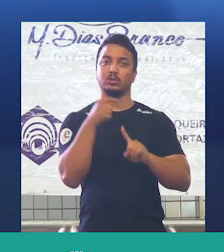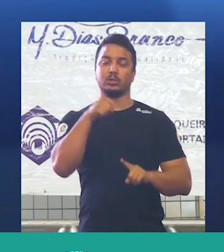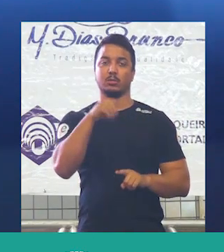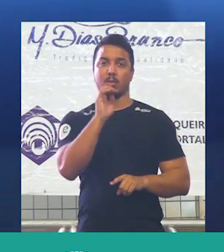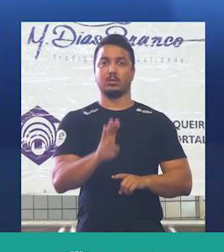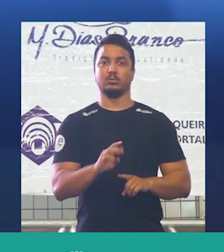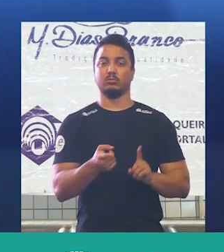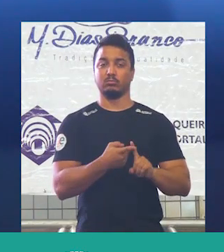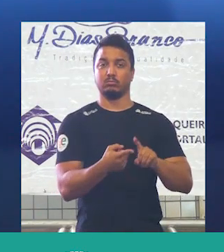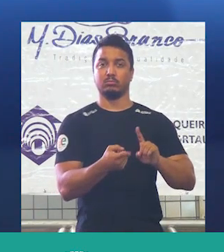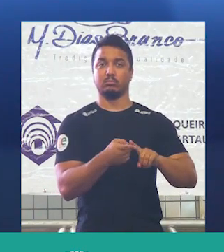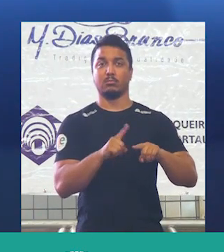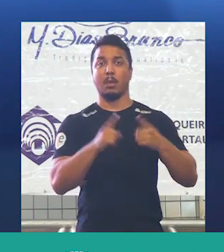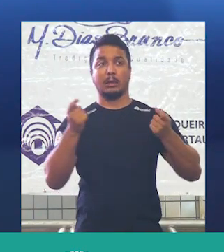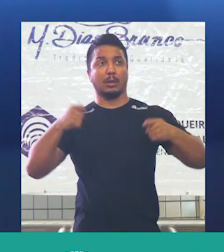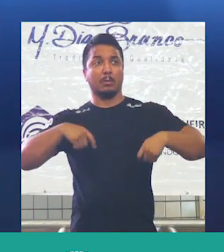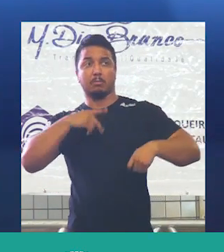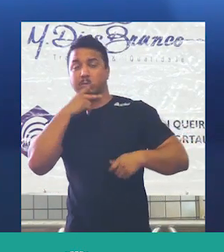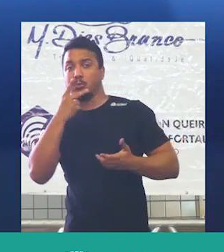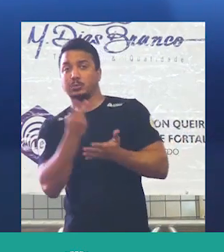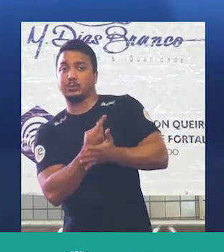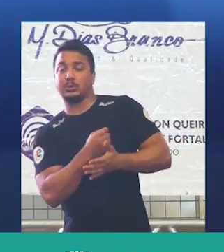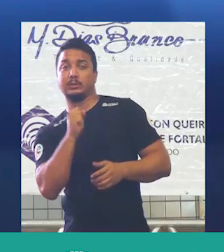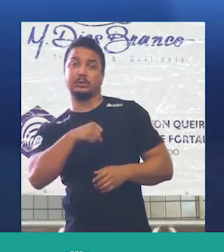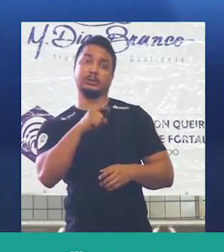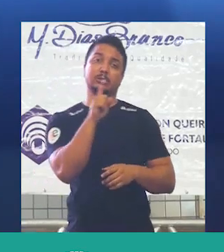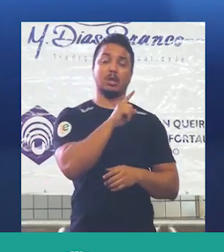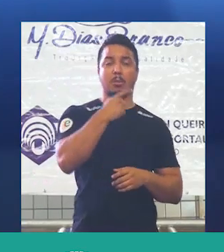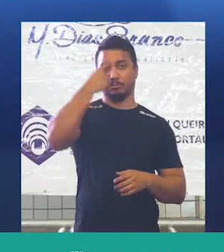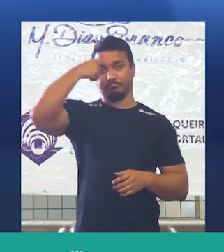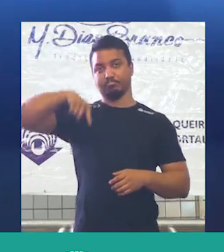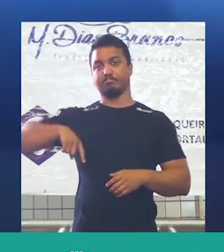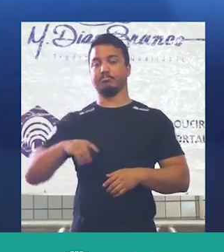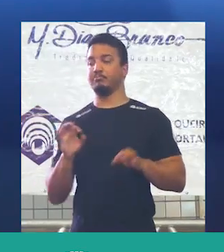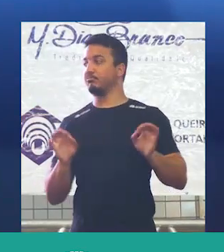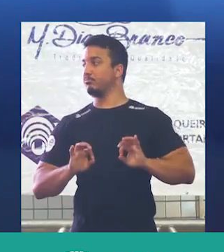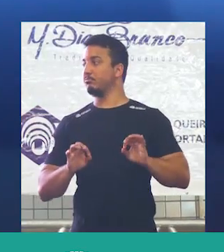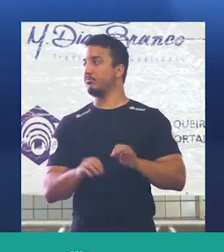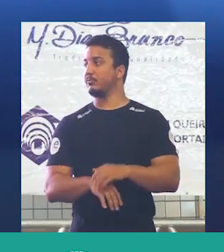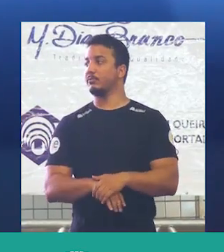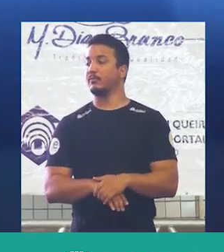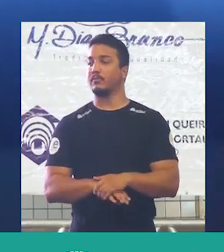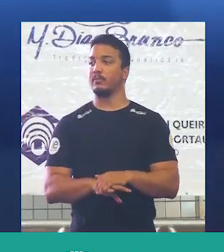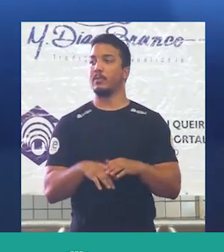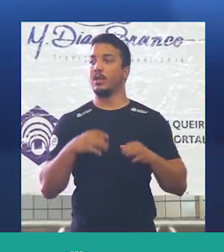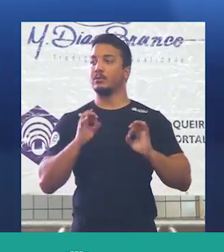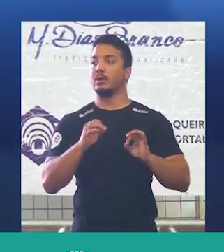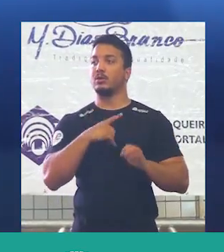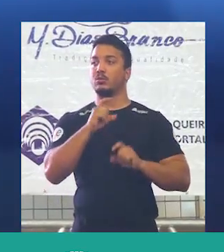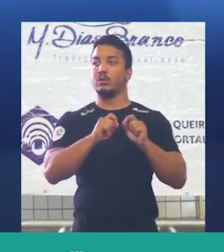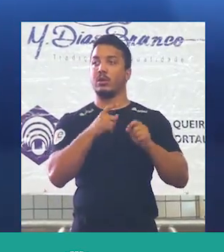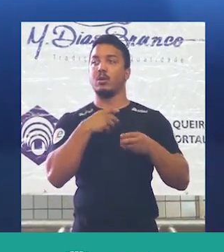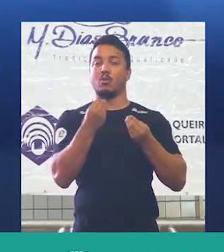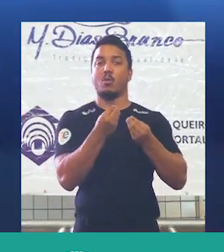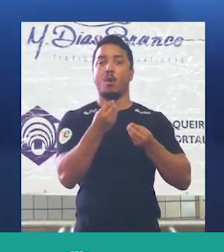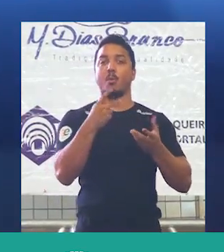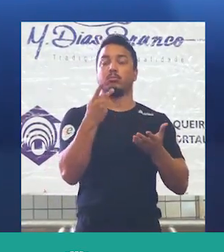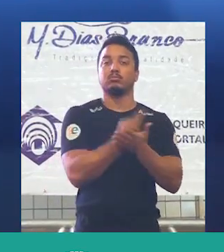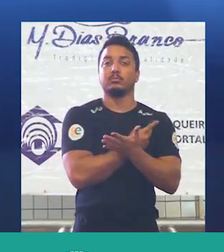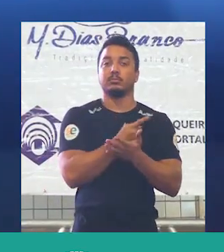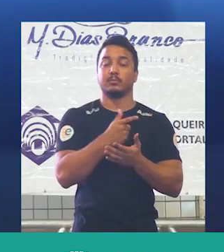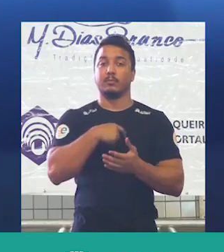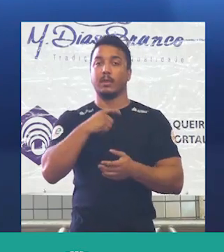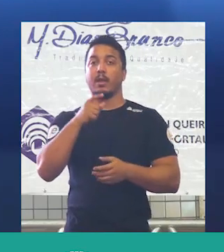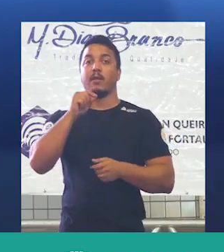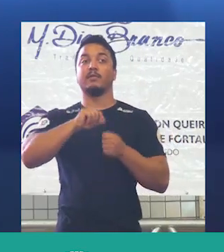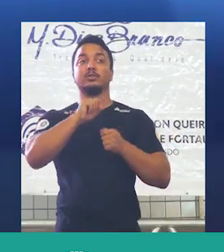socialista. Também não poderia acontecer. Ninguém nunca vai saber. O certo é que o clima de tensão fez com